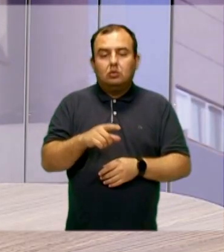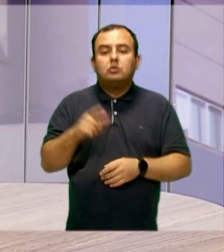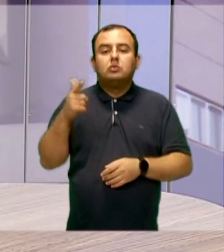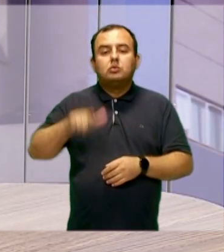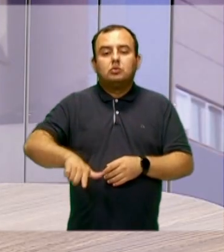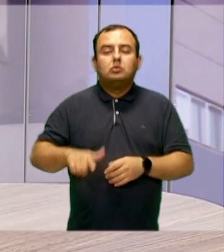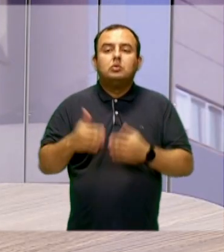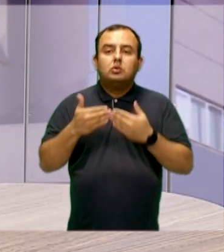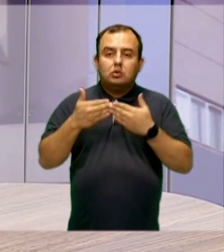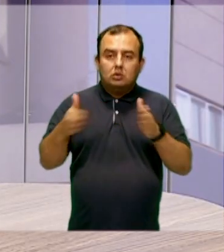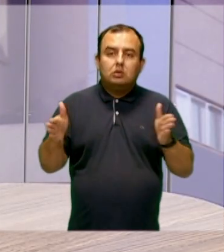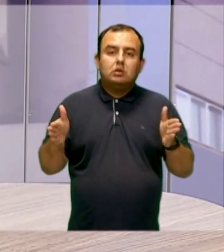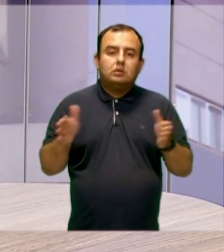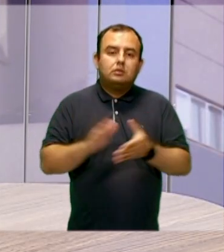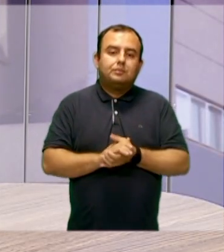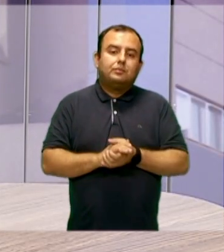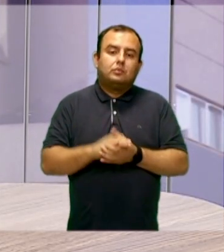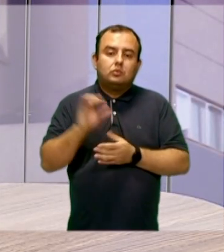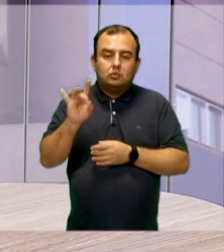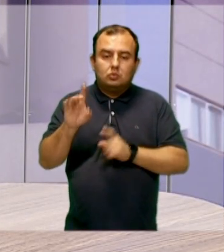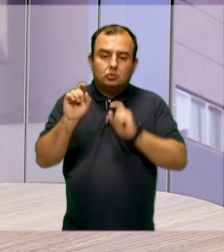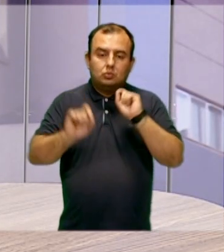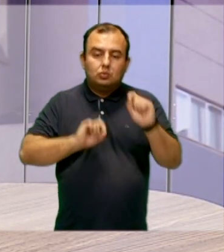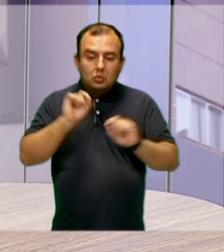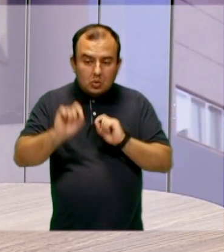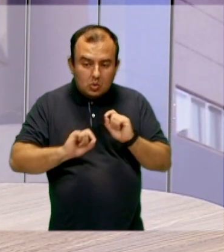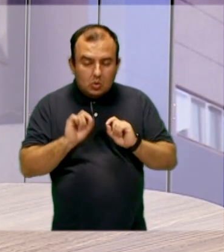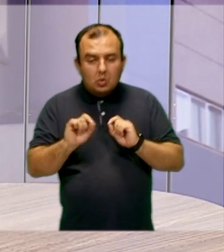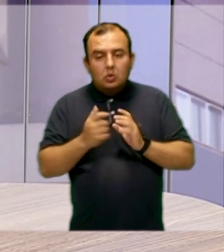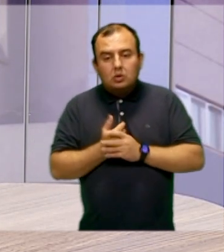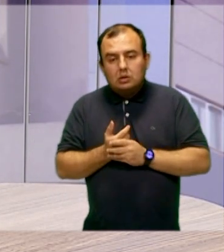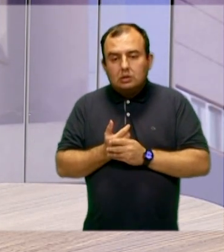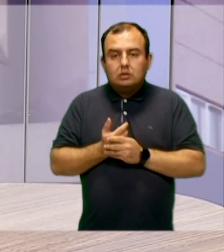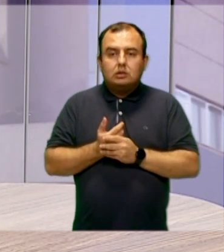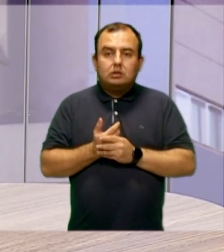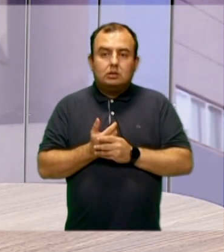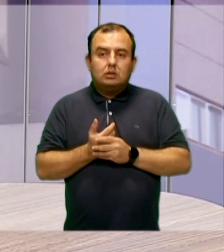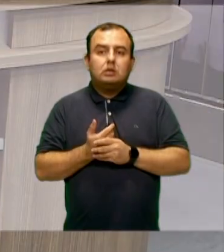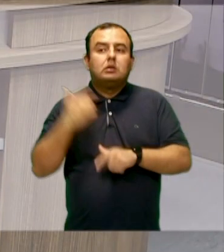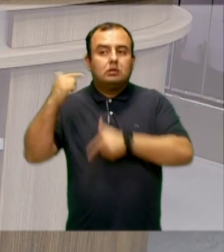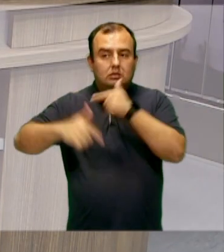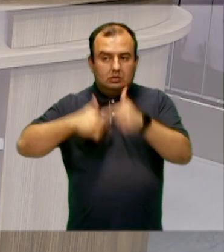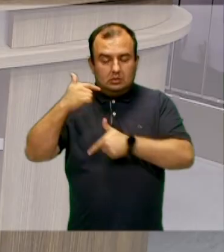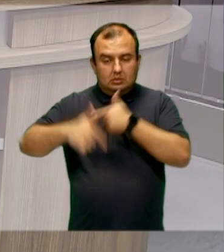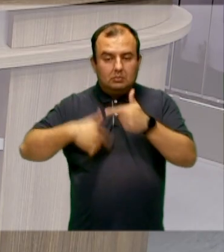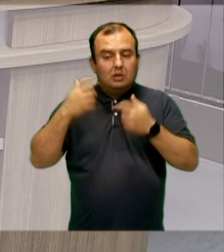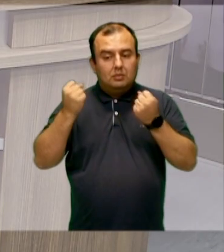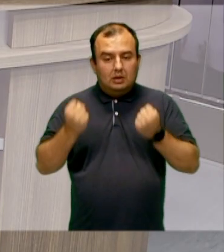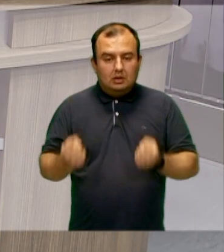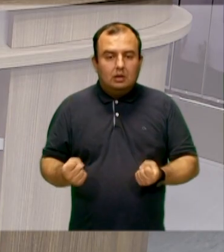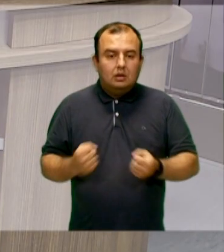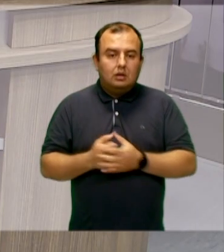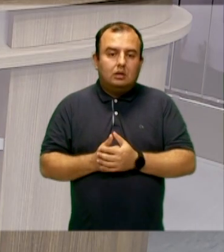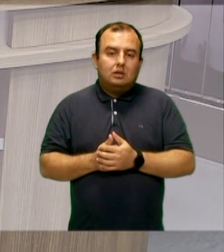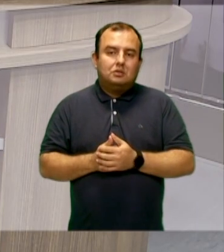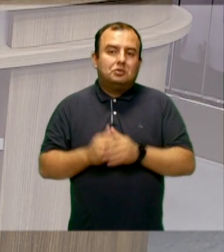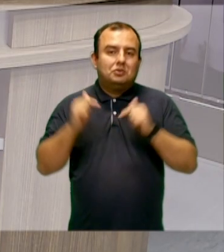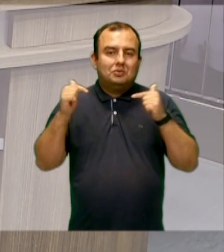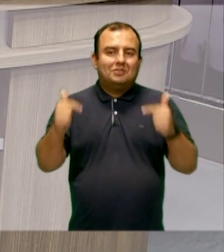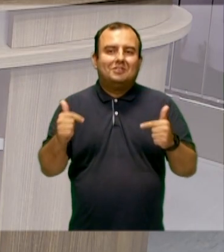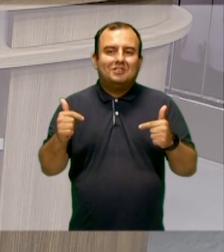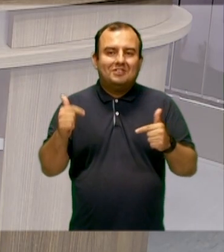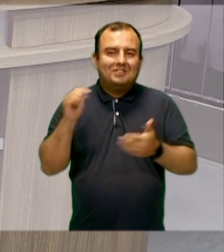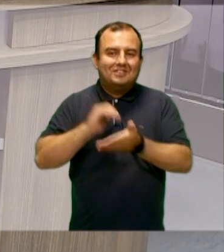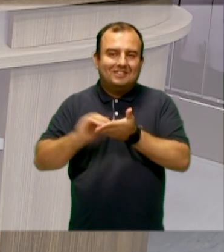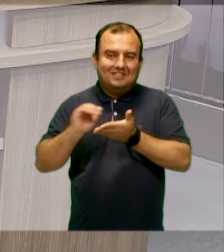espaço na prateleira. Né? Exato. Só que a gente está trabalhando num processo... Isso dá trabalho, hein? Muito, muito trabalho. Uma boa sorte para a